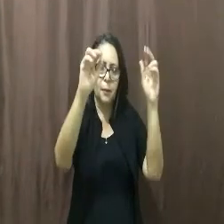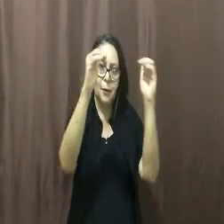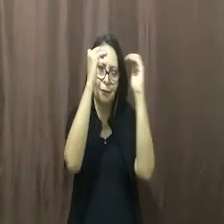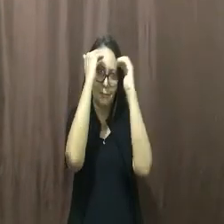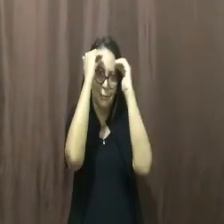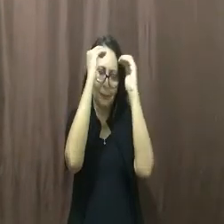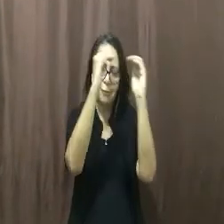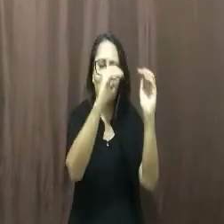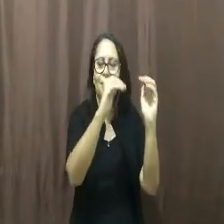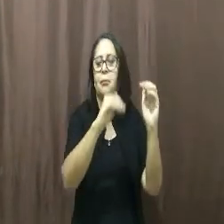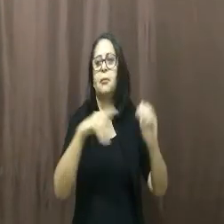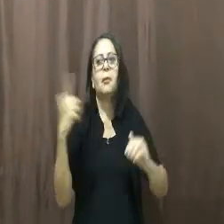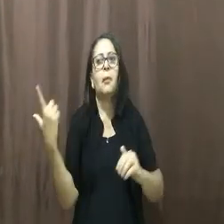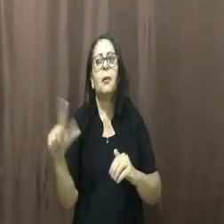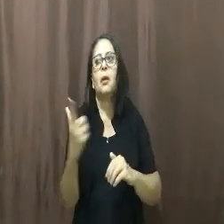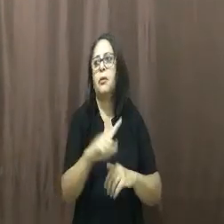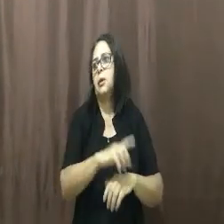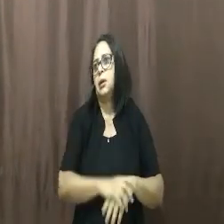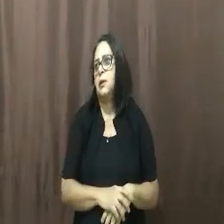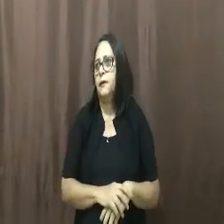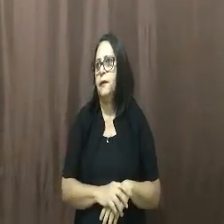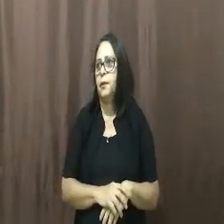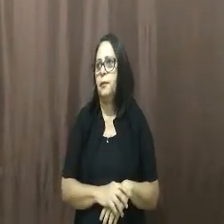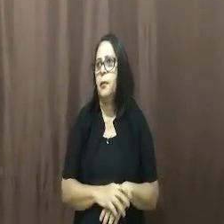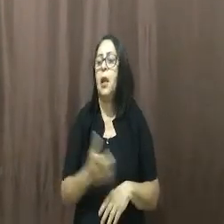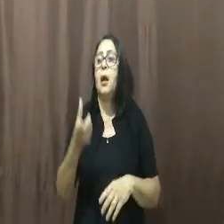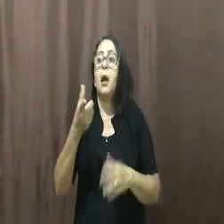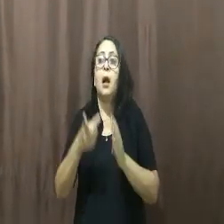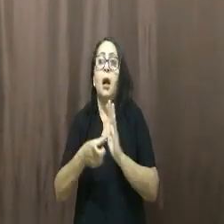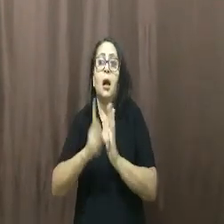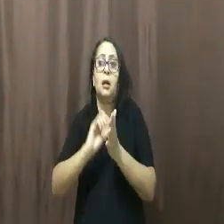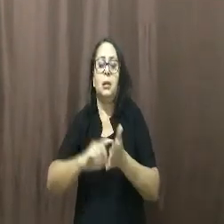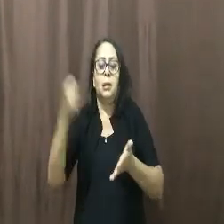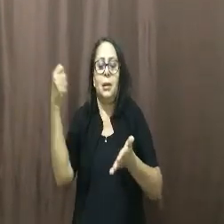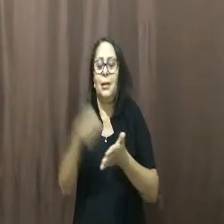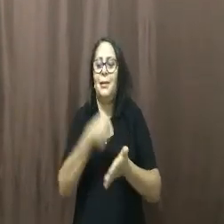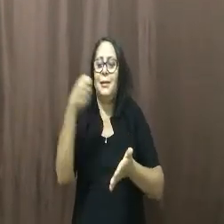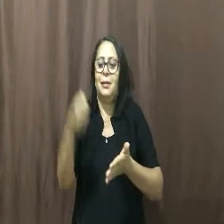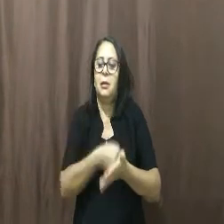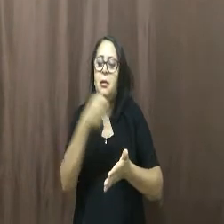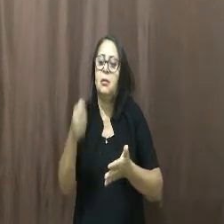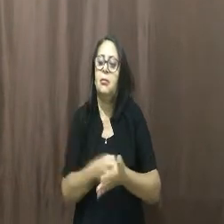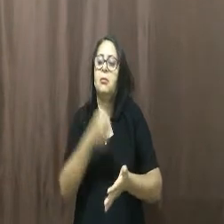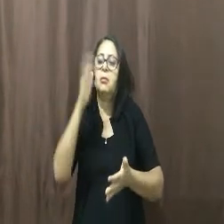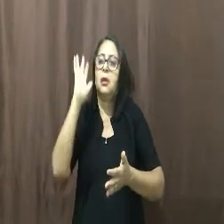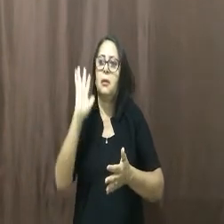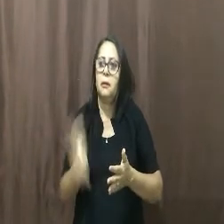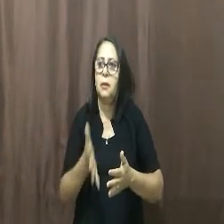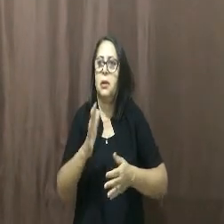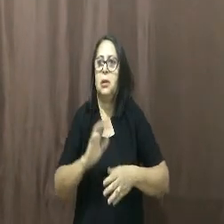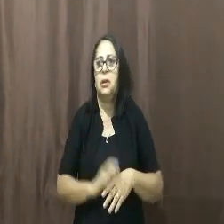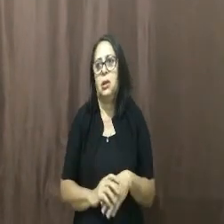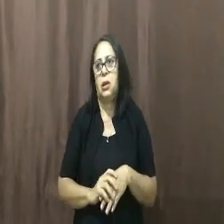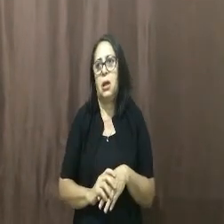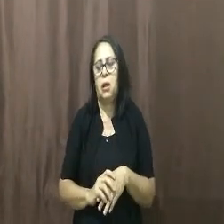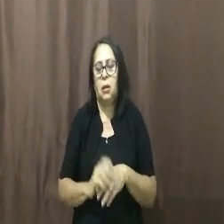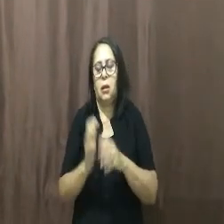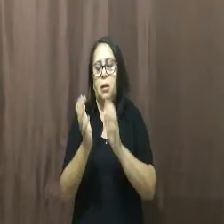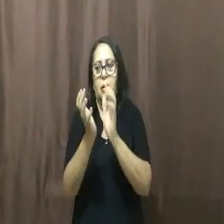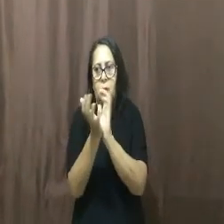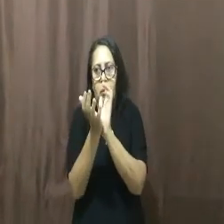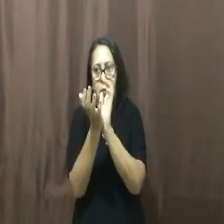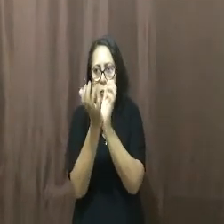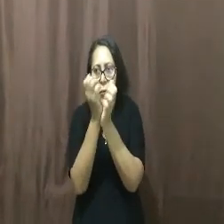aos escravizados, recém-libertos, entre aspas. Porque eles já vinham lutando desde antes com